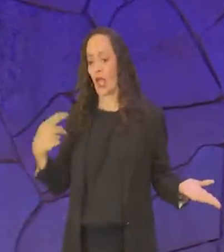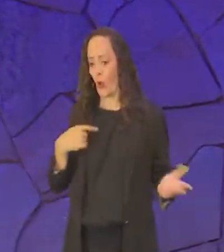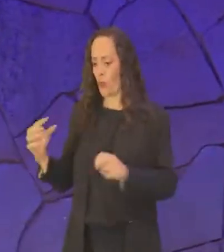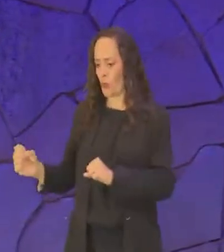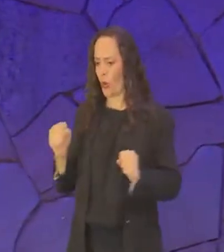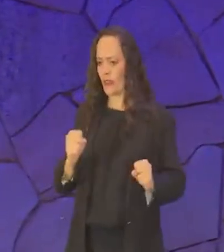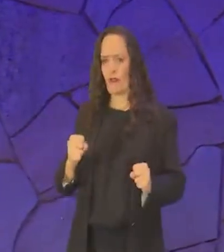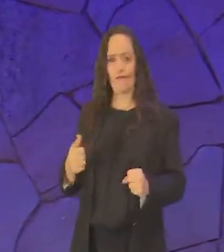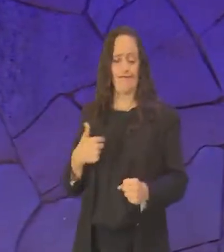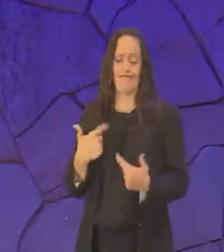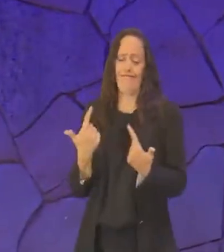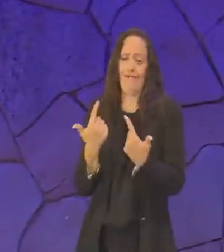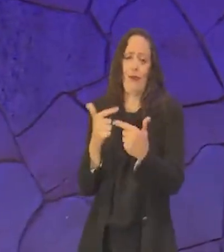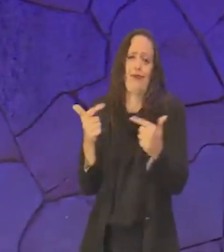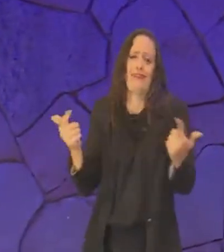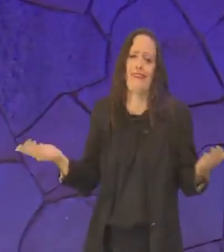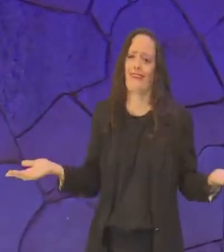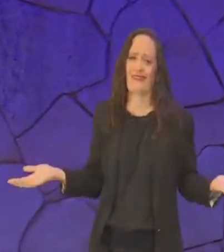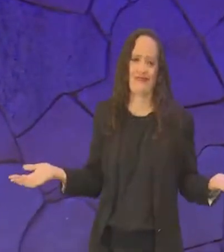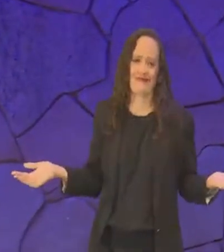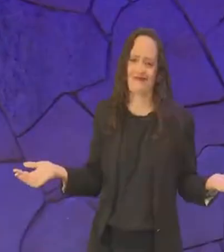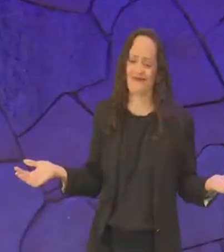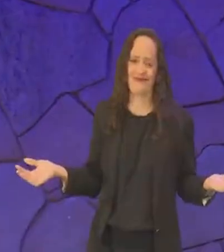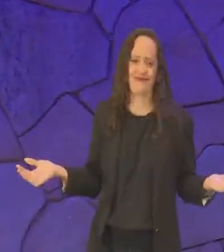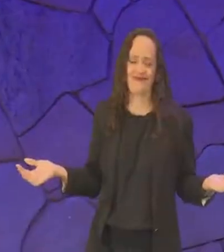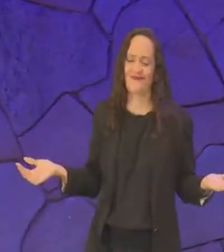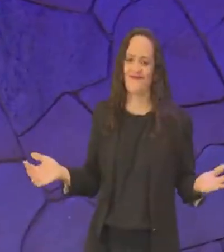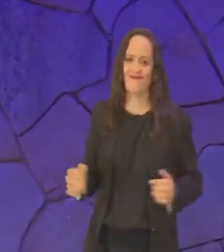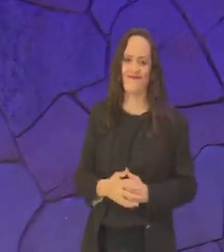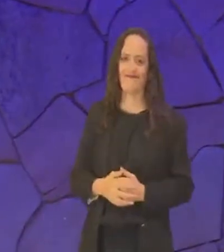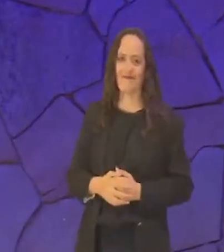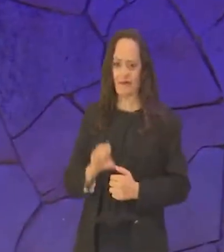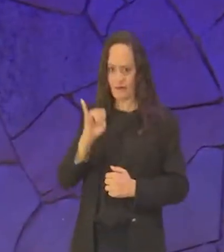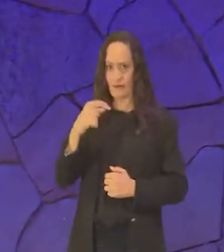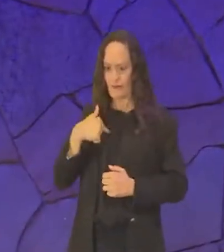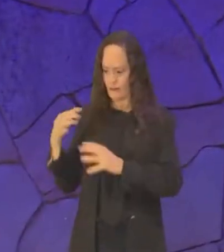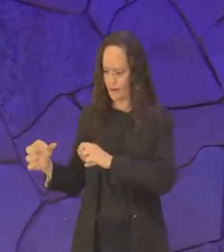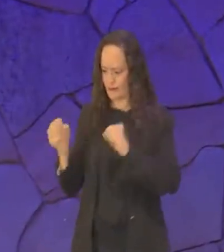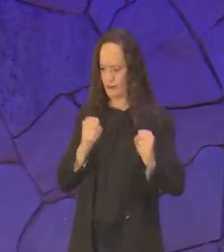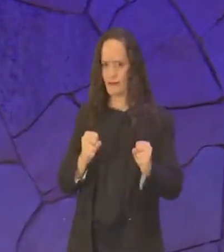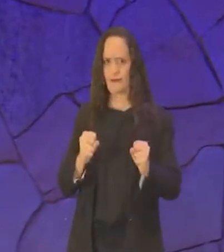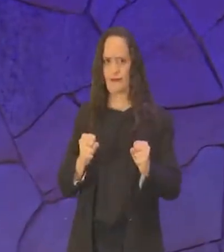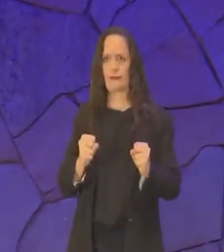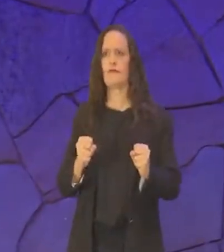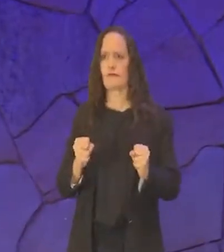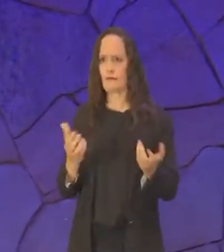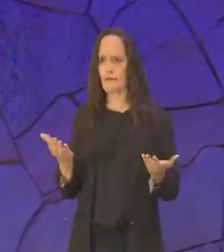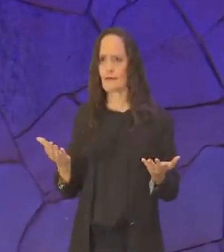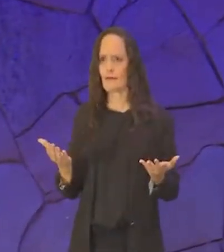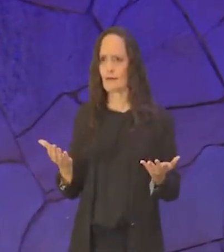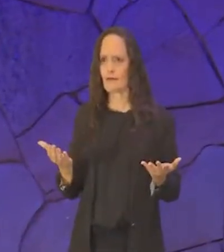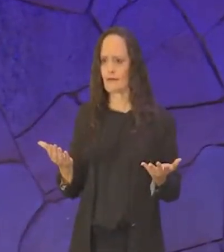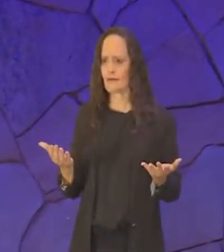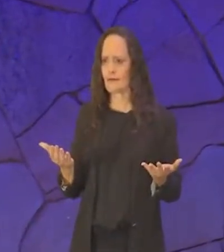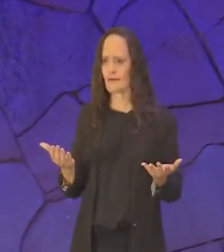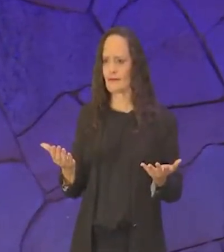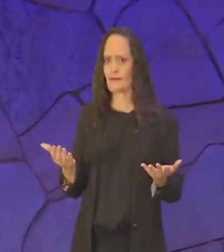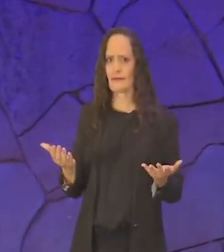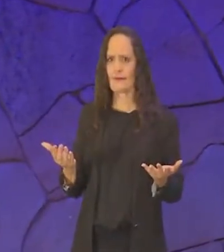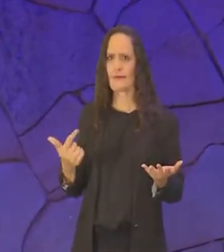onipotência, nós não temos todo o poder. Se tivermos todo o poder, o que nós faríamos com este